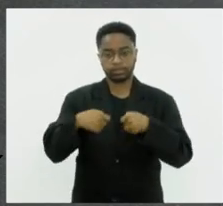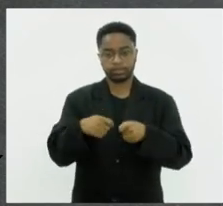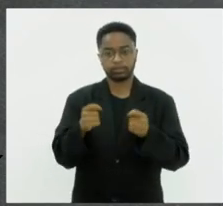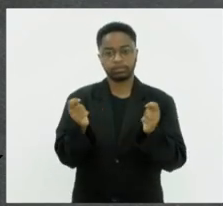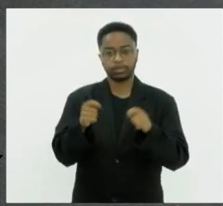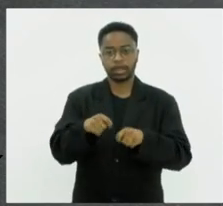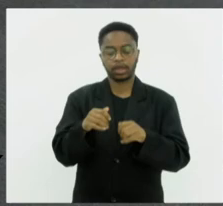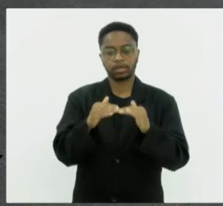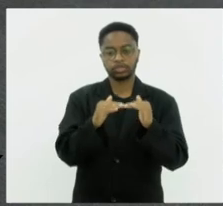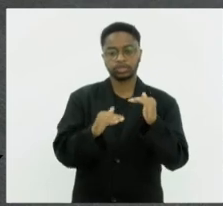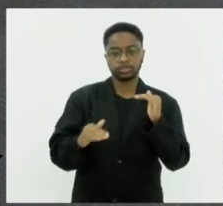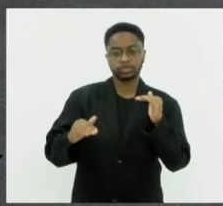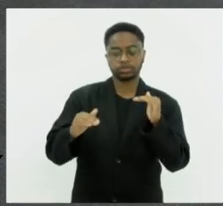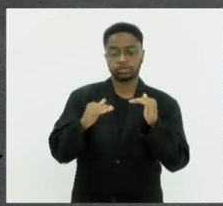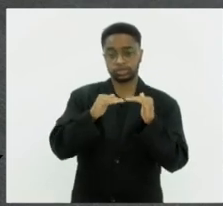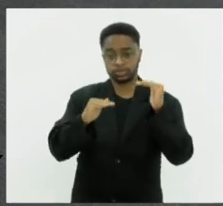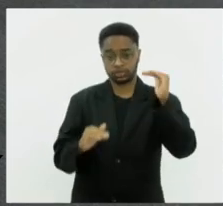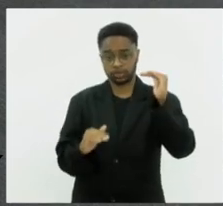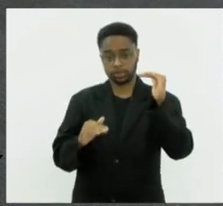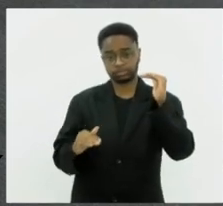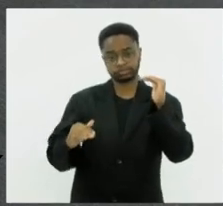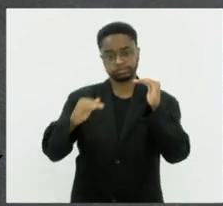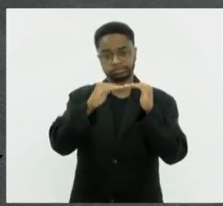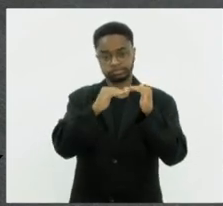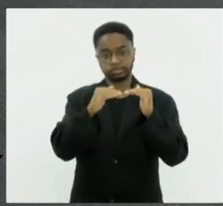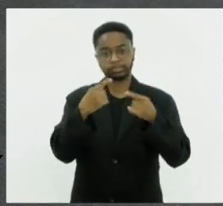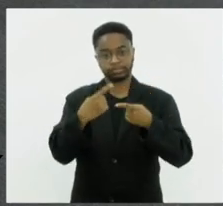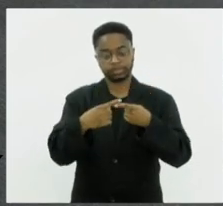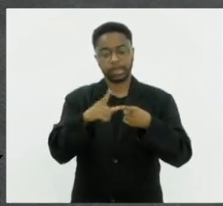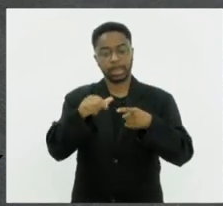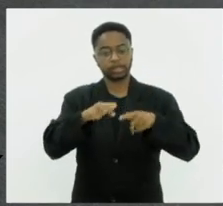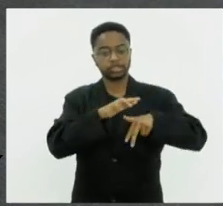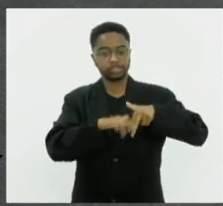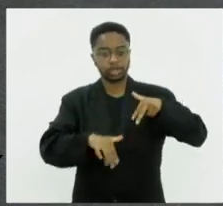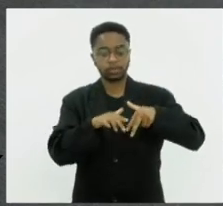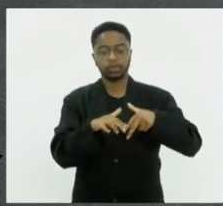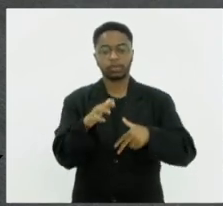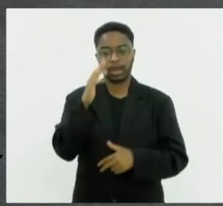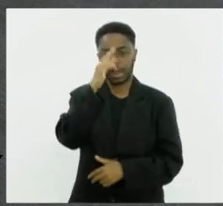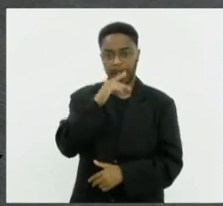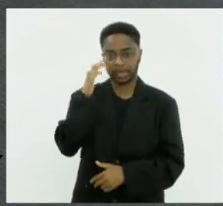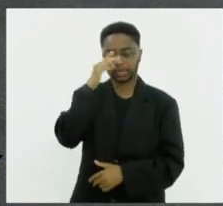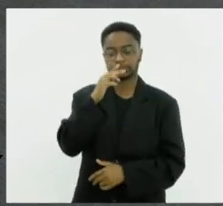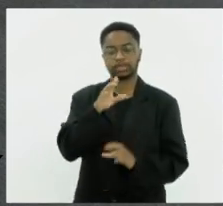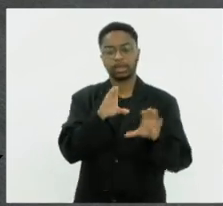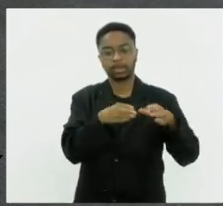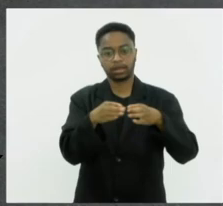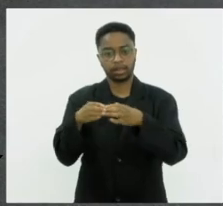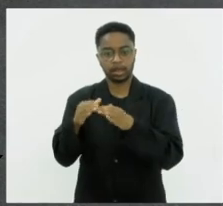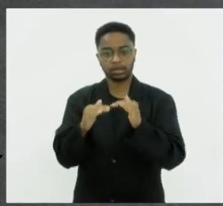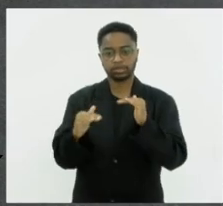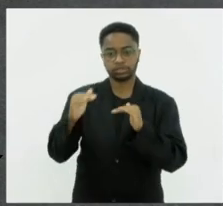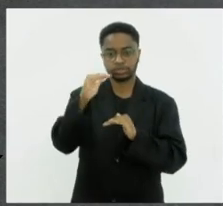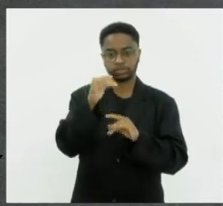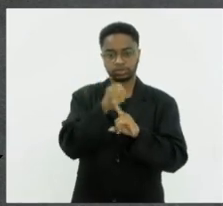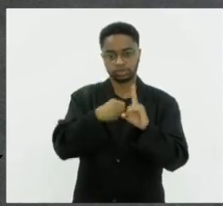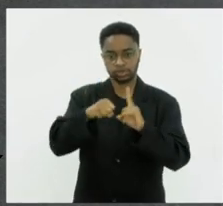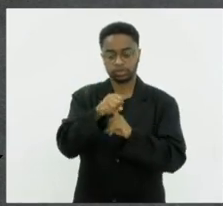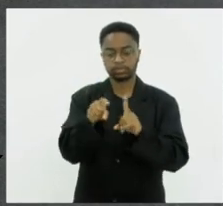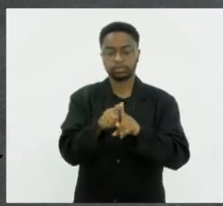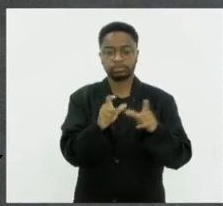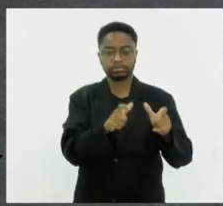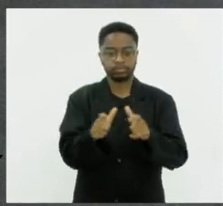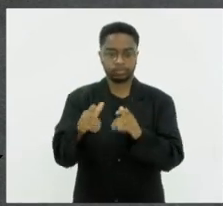das desigualdades sociais. São desigualdades de gênero, de raça, de classe e também de território. Então, nesse sentido, o nosso